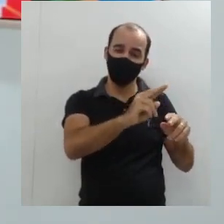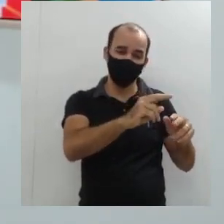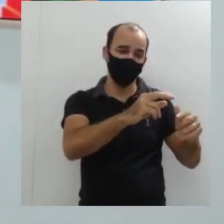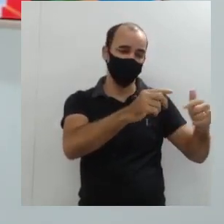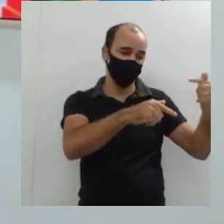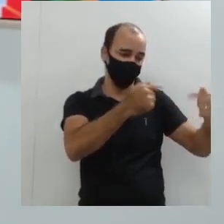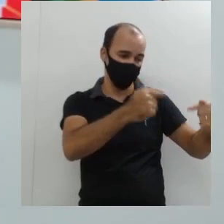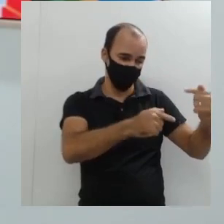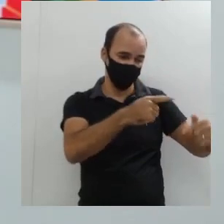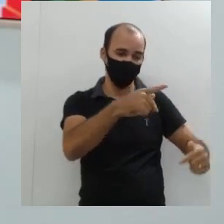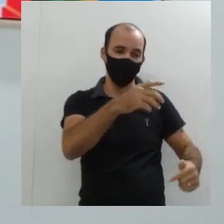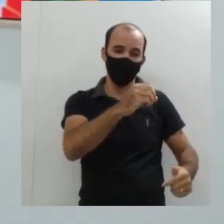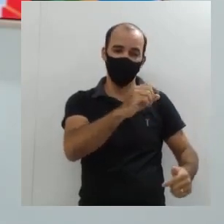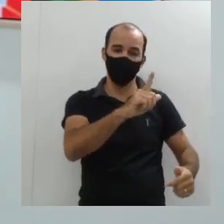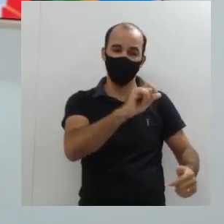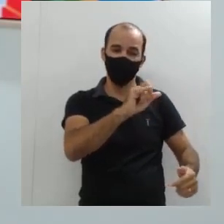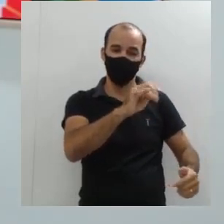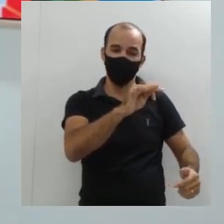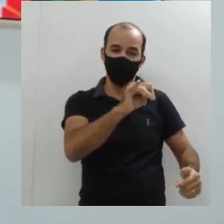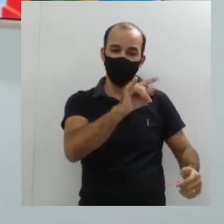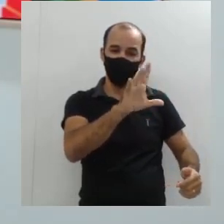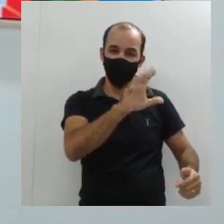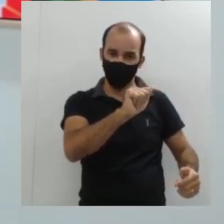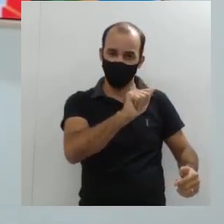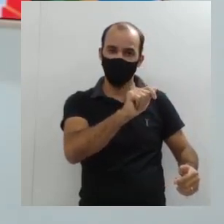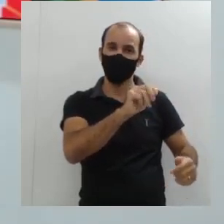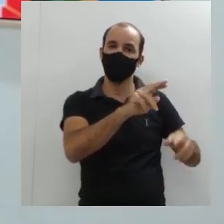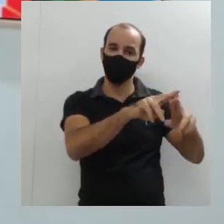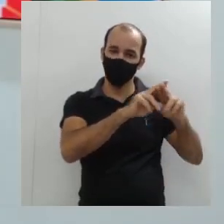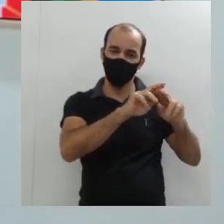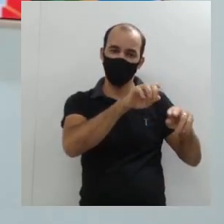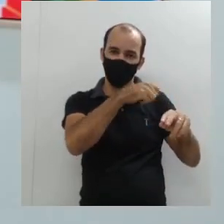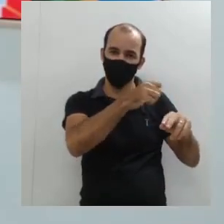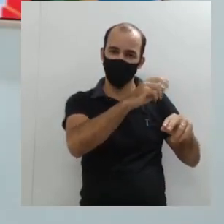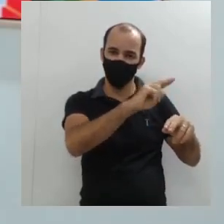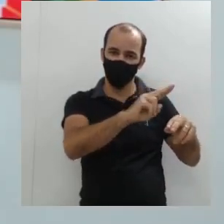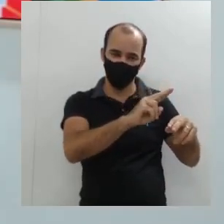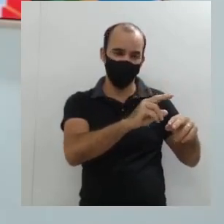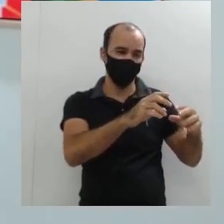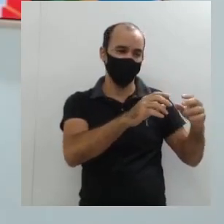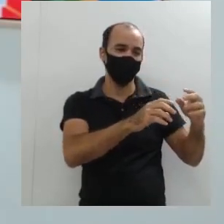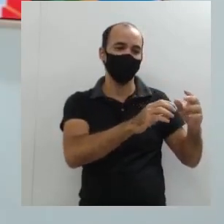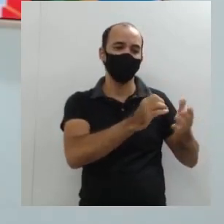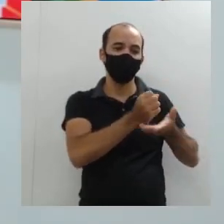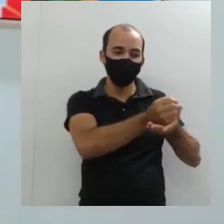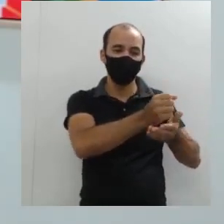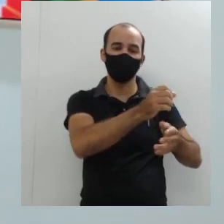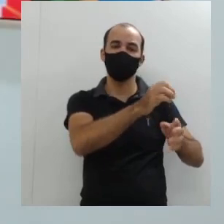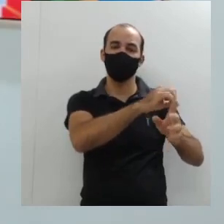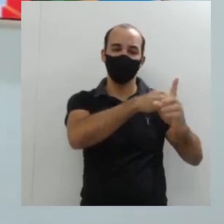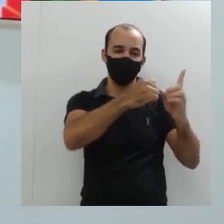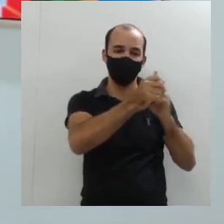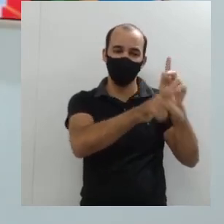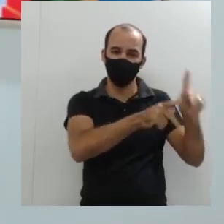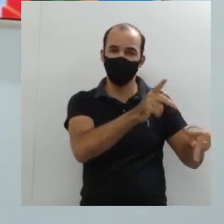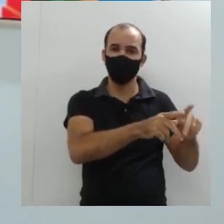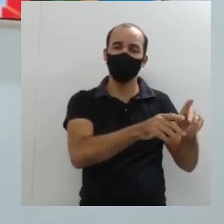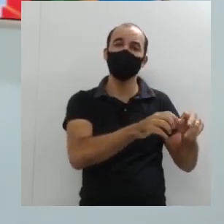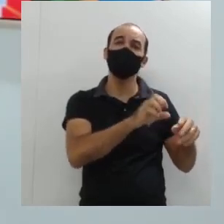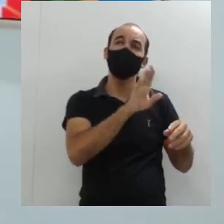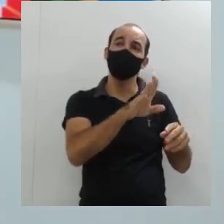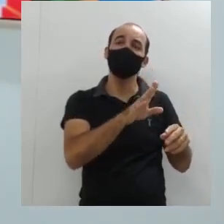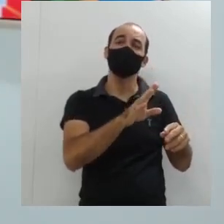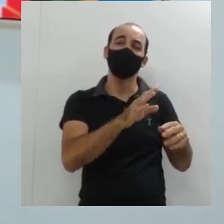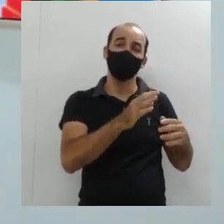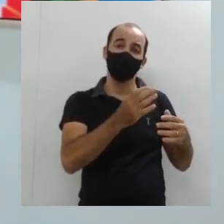cidade. Então, quando eu começo a conhecer o que é, o que deve ser,